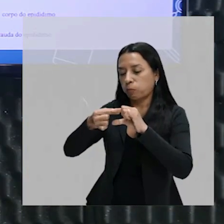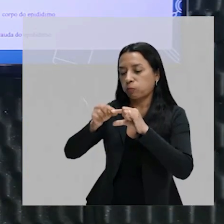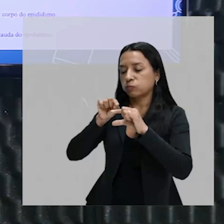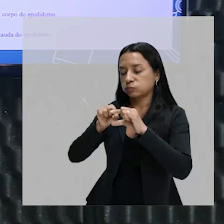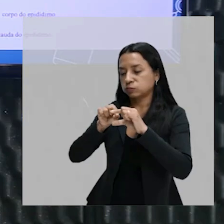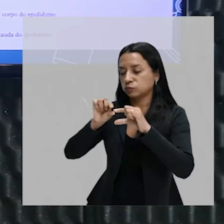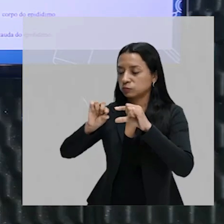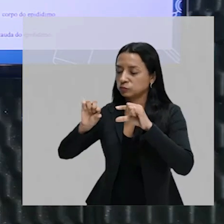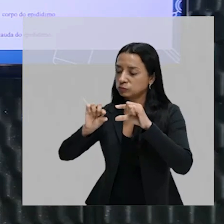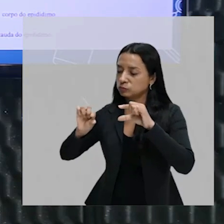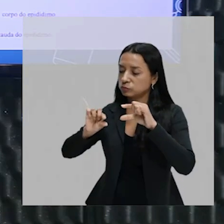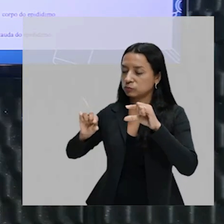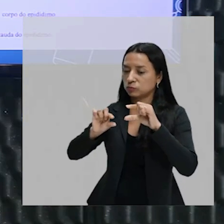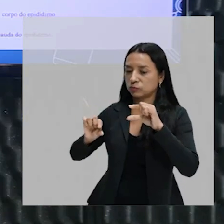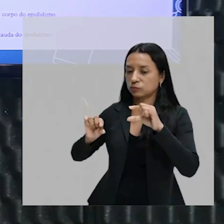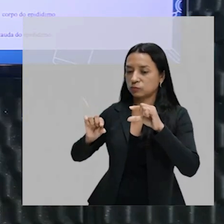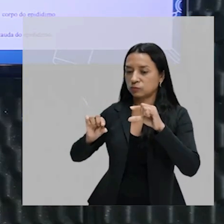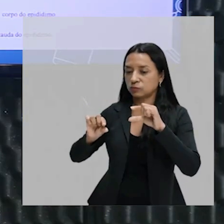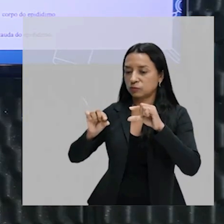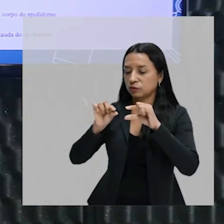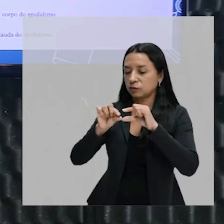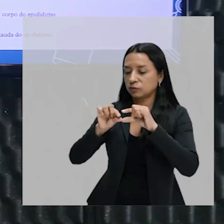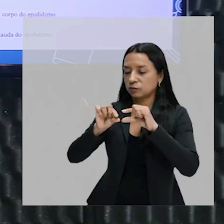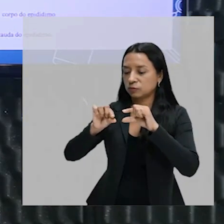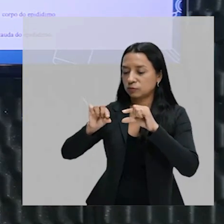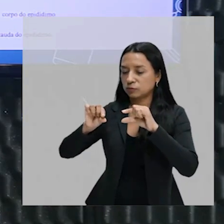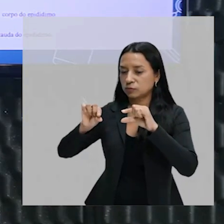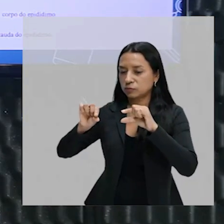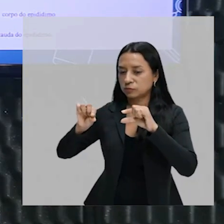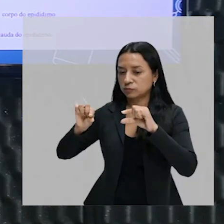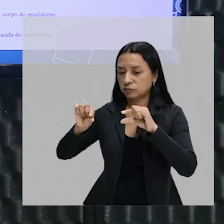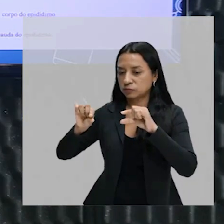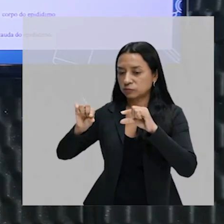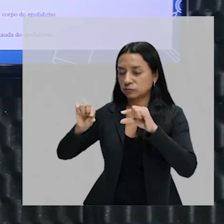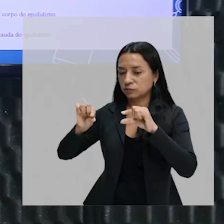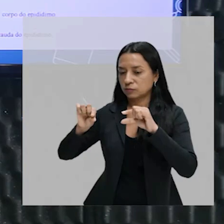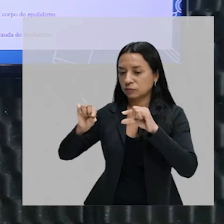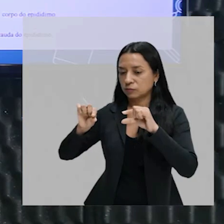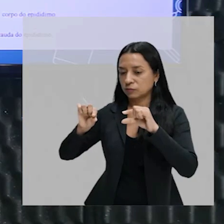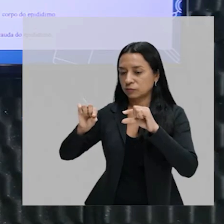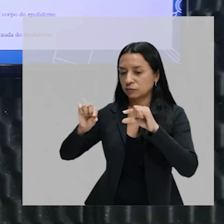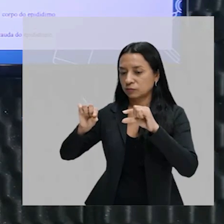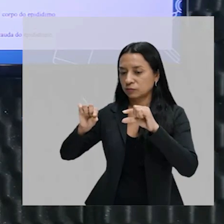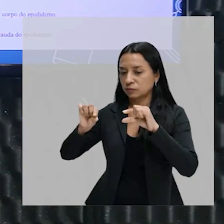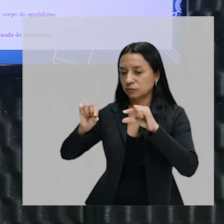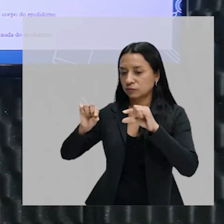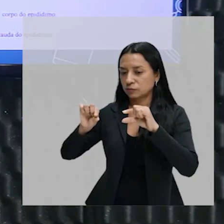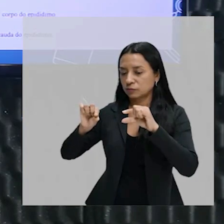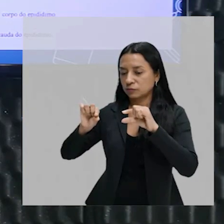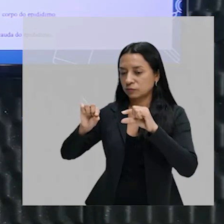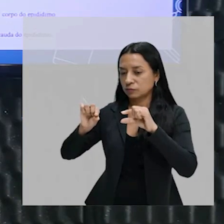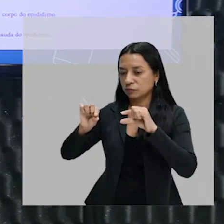aqui nós temos túbulos retos que são esses túbulos que estão estirados aqui a túnica